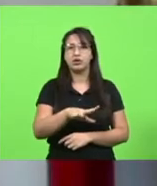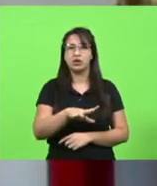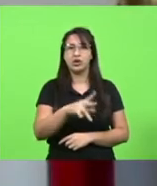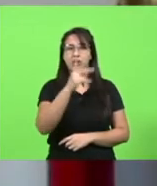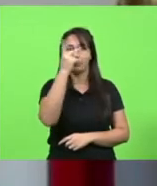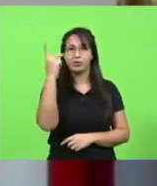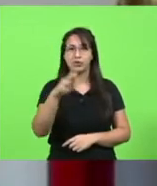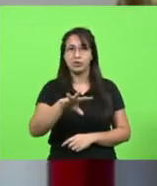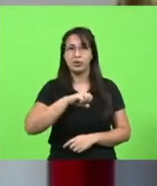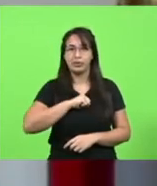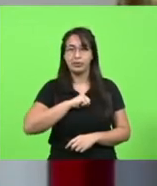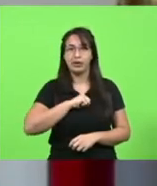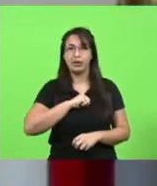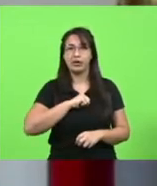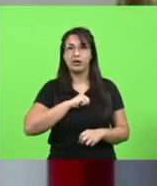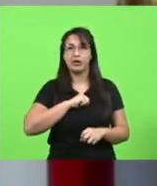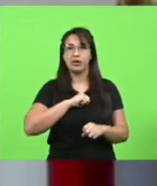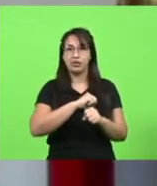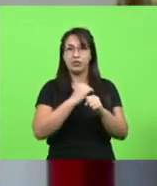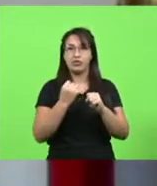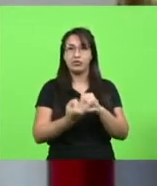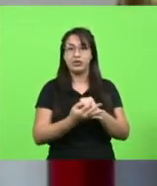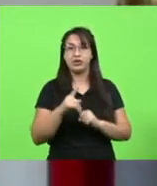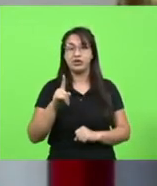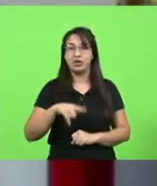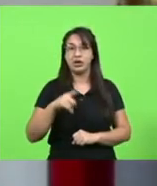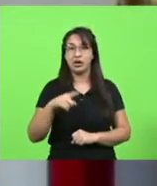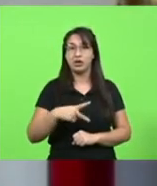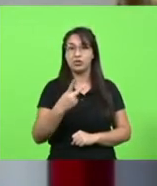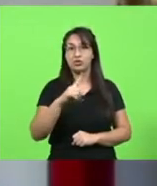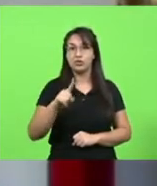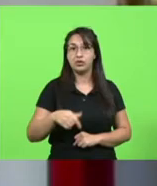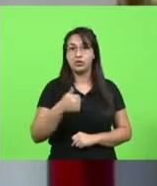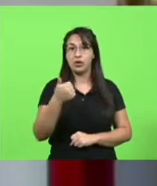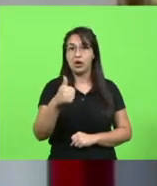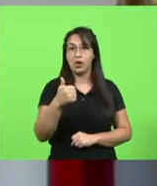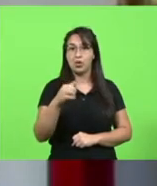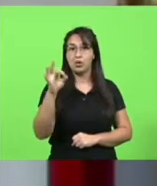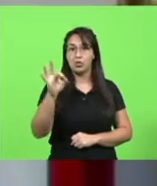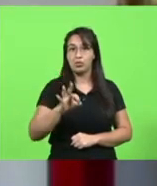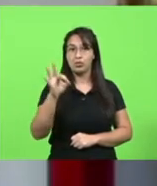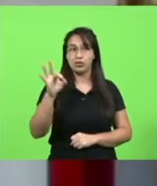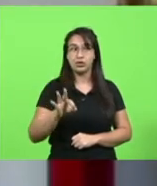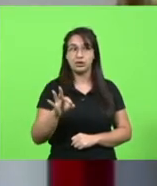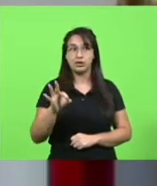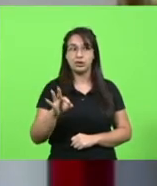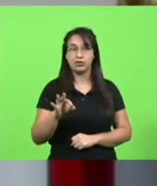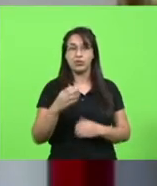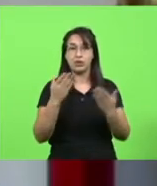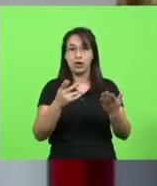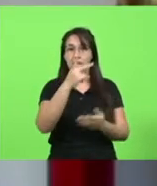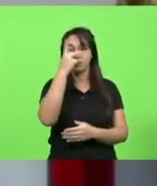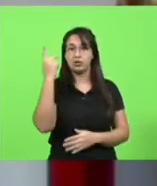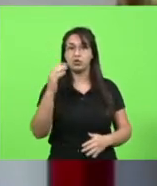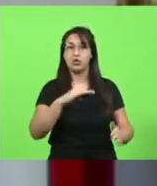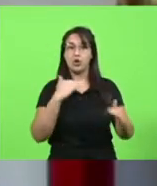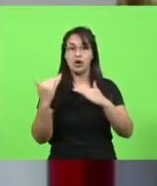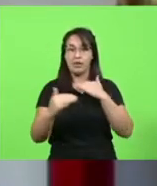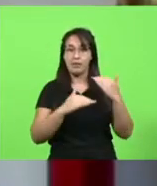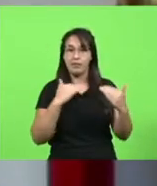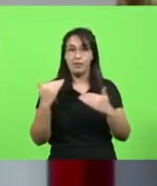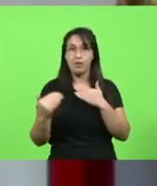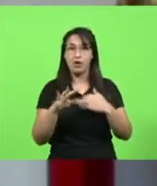Covid é de 2,1%, enquanto a taxa de mortalidade das pessoas que